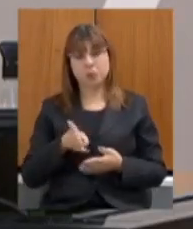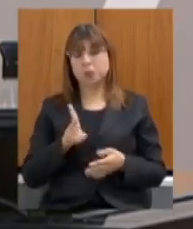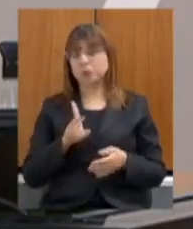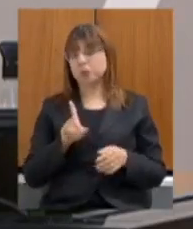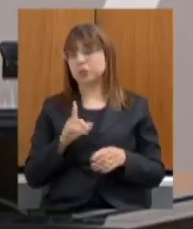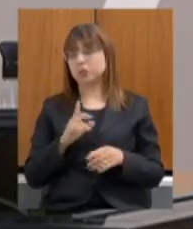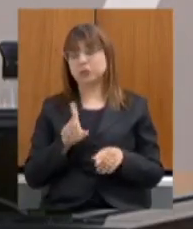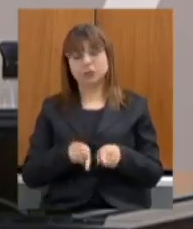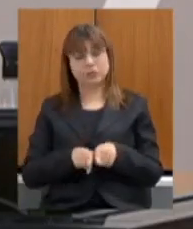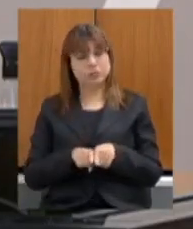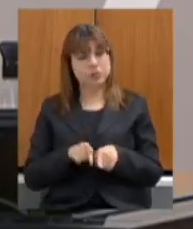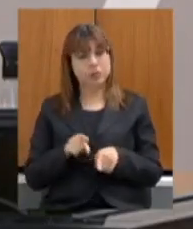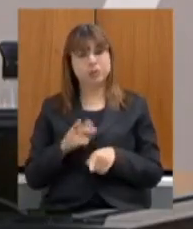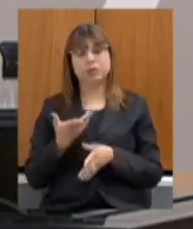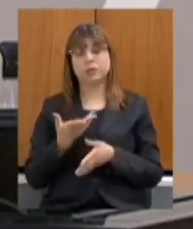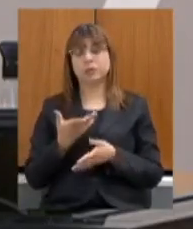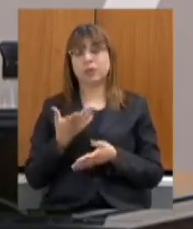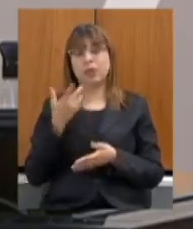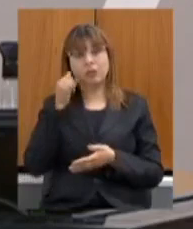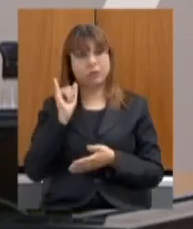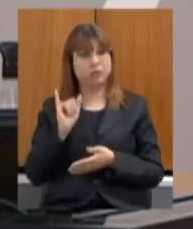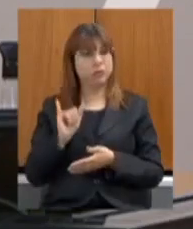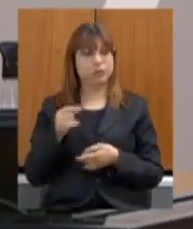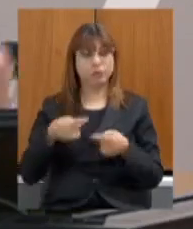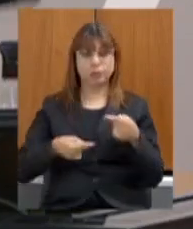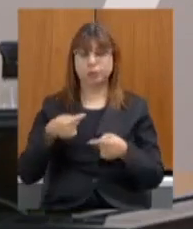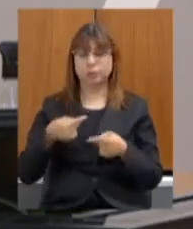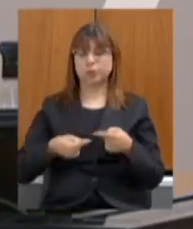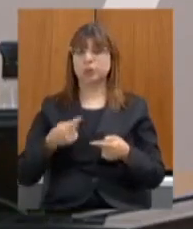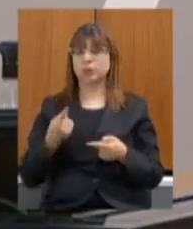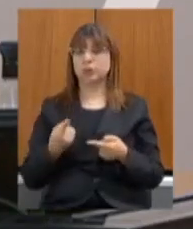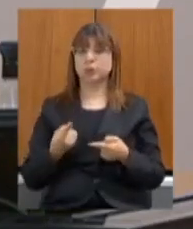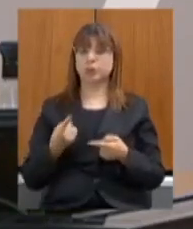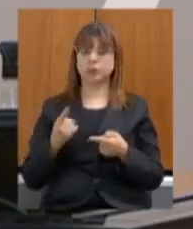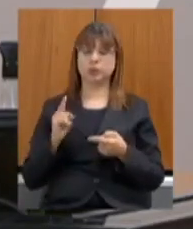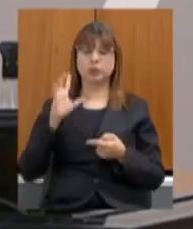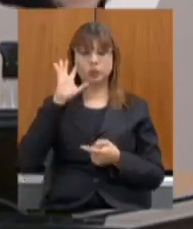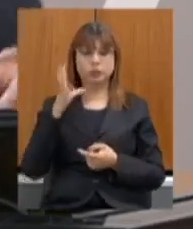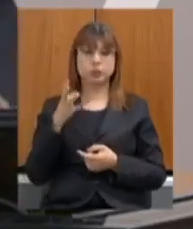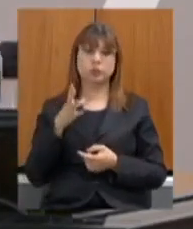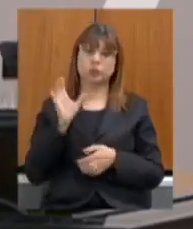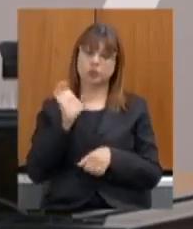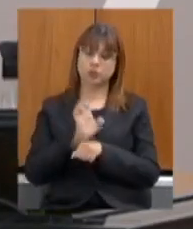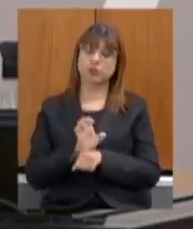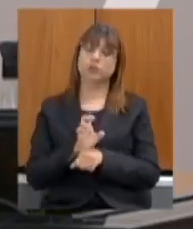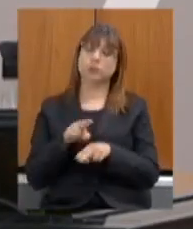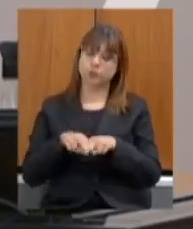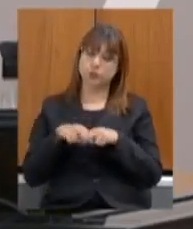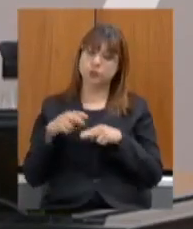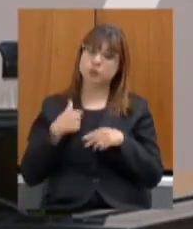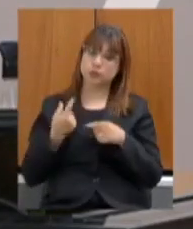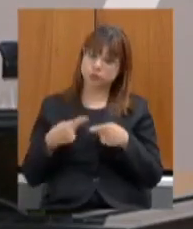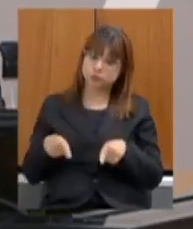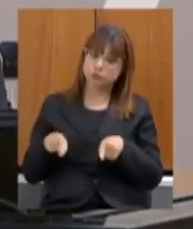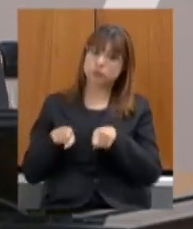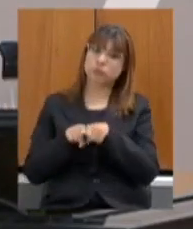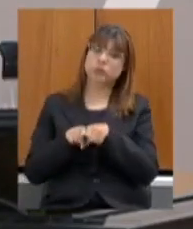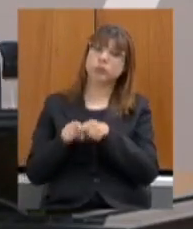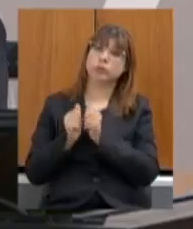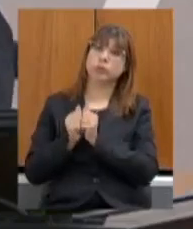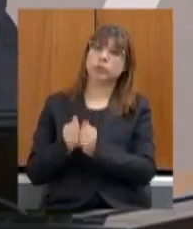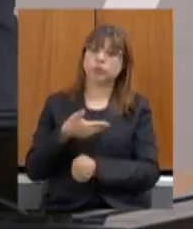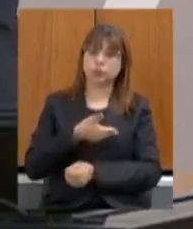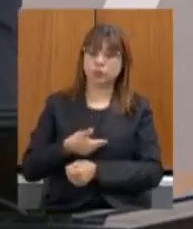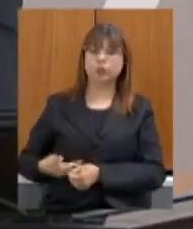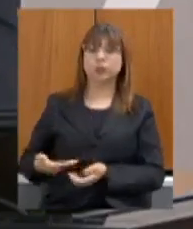nosso Estado de forma prática e objetiva. Por isso, busquei me aliar e ser hoje parceiro desse governo.